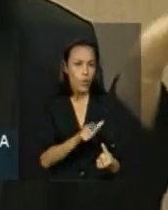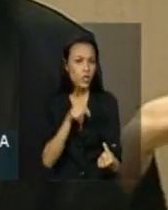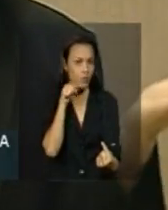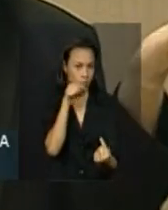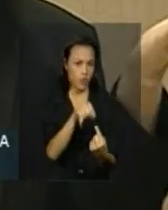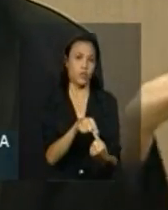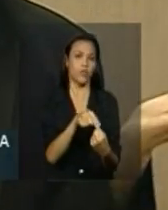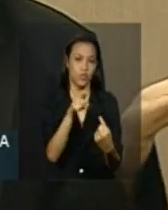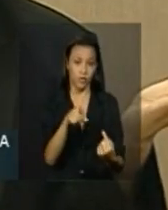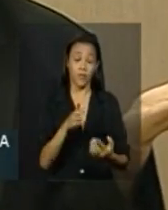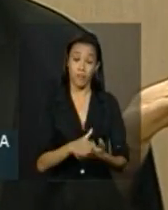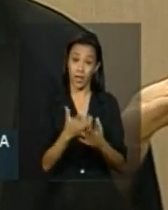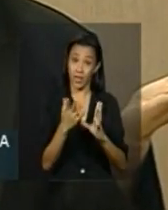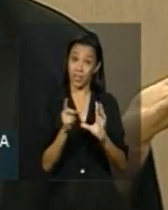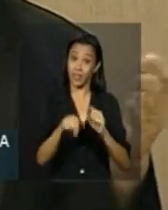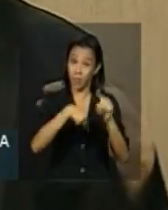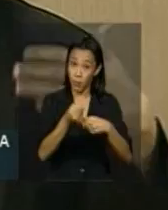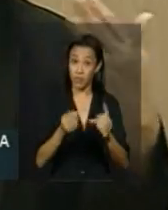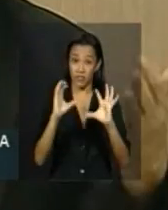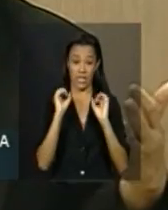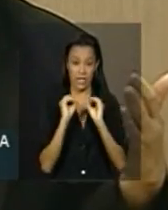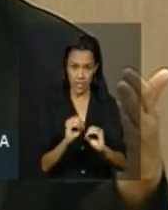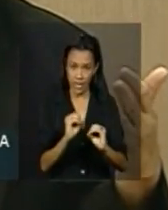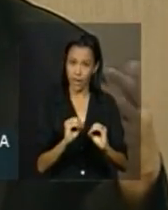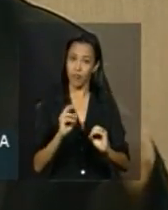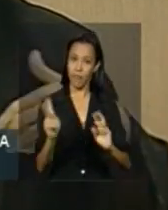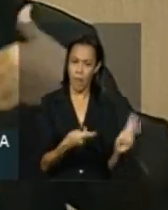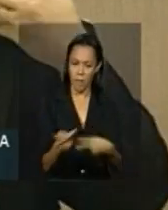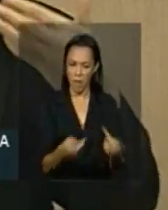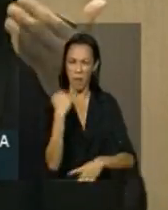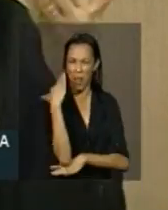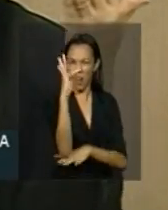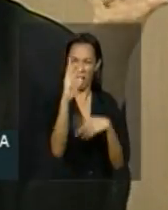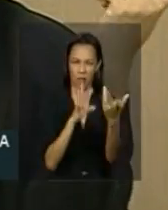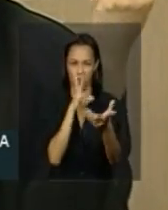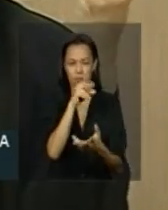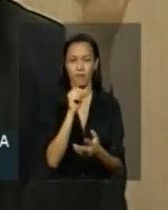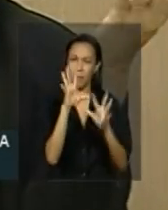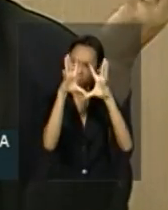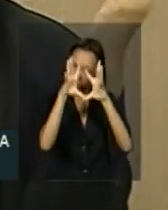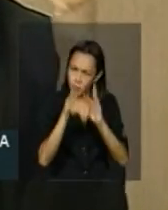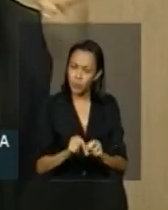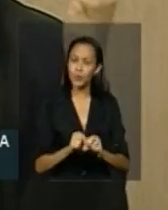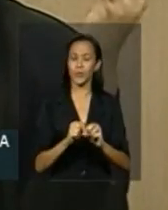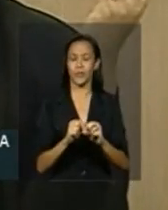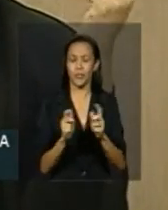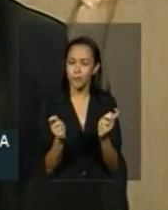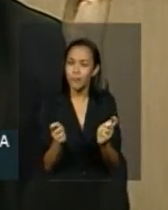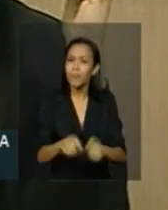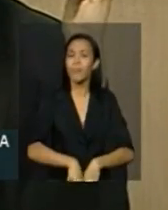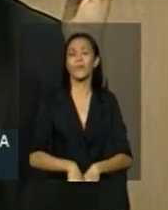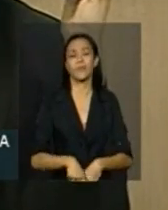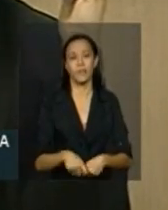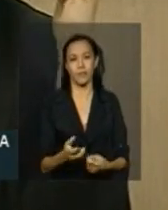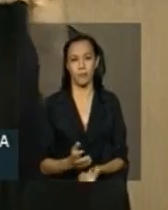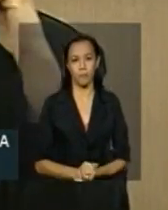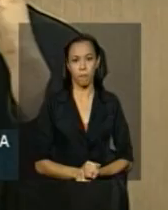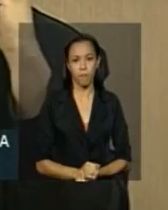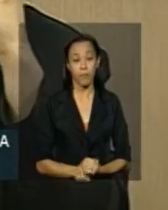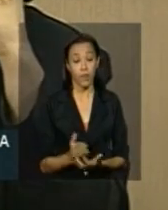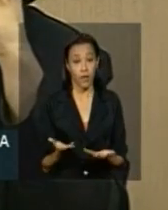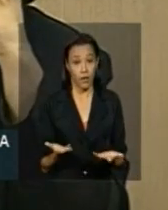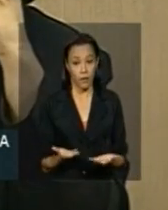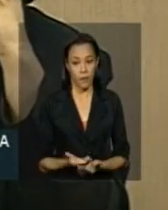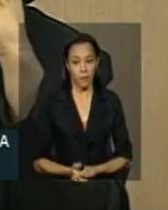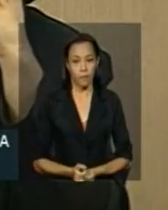isso tenha um balanço Zero no final de desmatamento e você possa ter sustentabilidade como a gente tá prevendo no plano nacional de clima agora